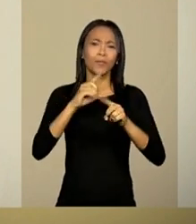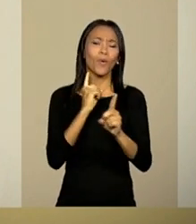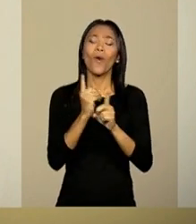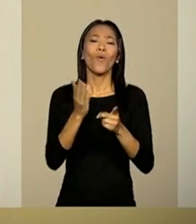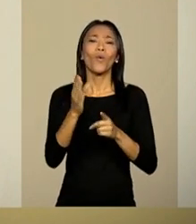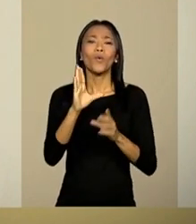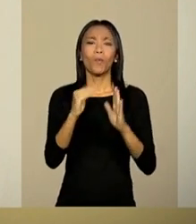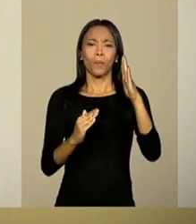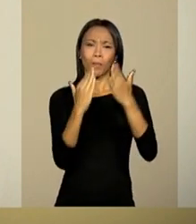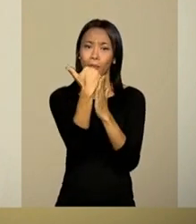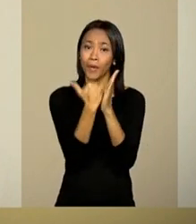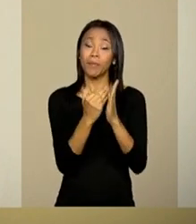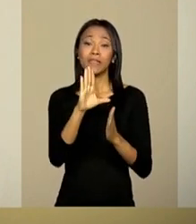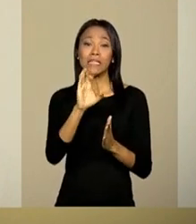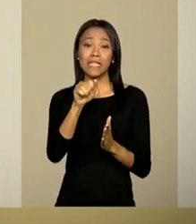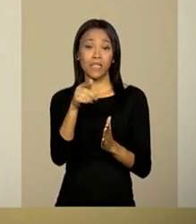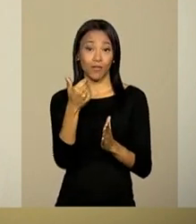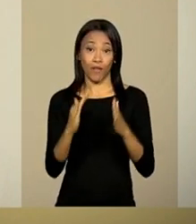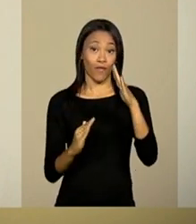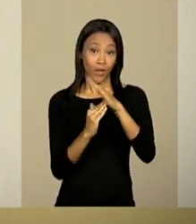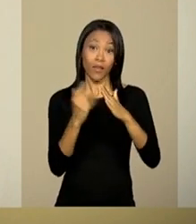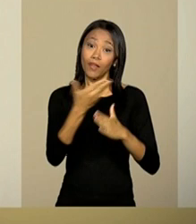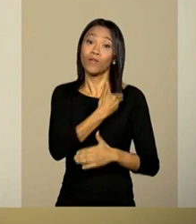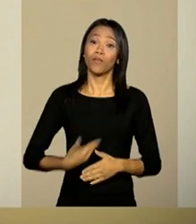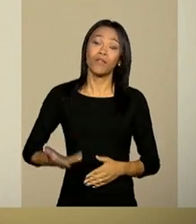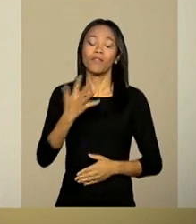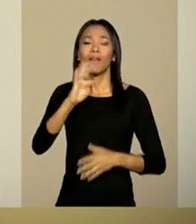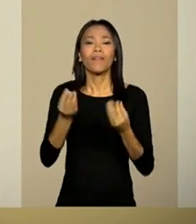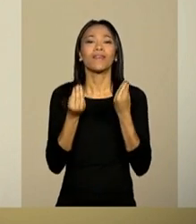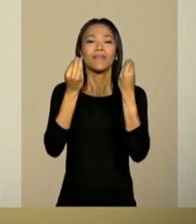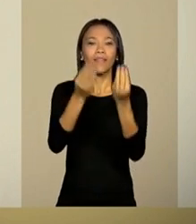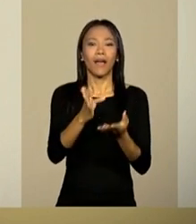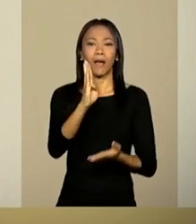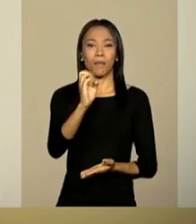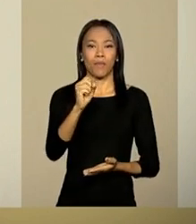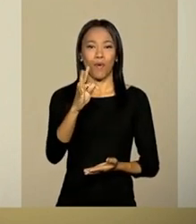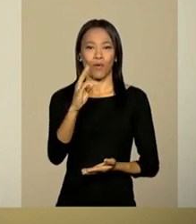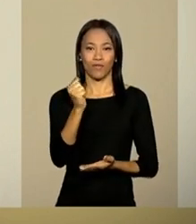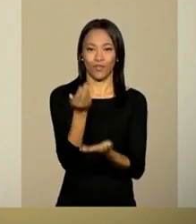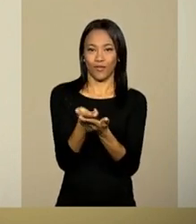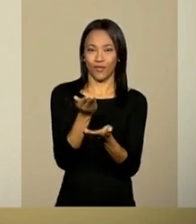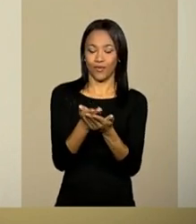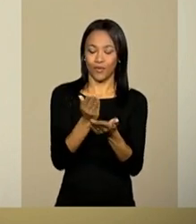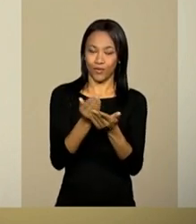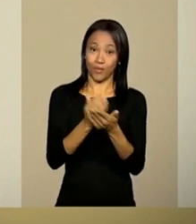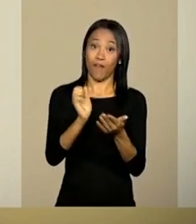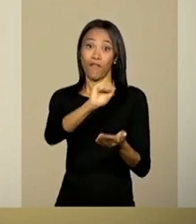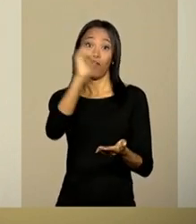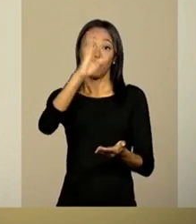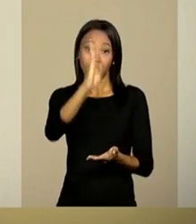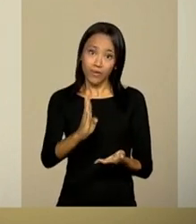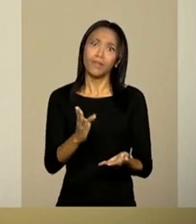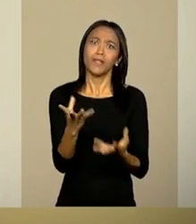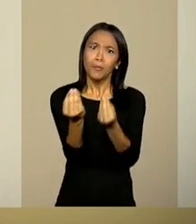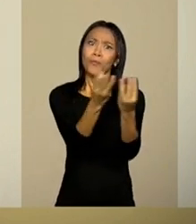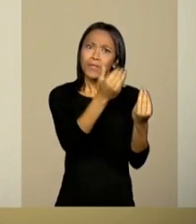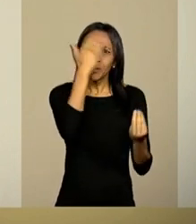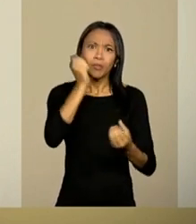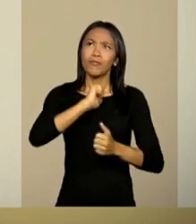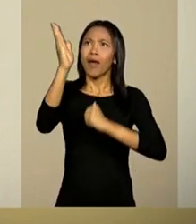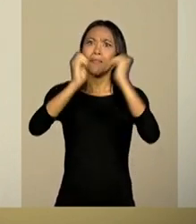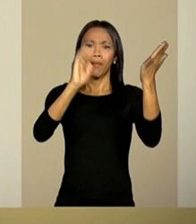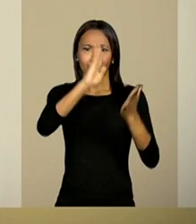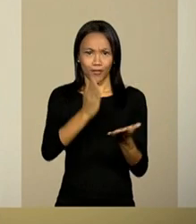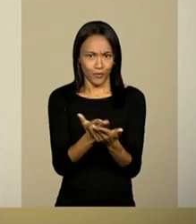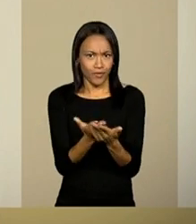Ciência sem Fronteiras o programa do governo federal que dá bolsas para jovens brasileiros estudarem no exterior já tem muita gente estudando lá fora